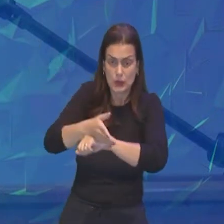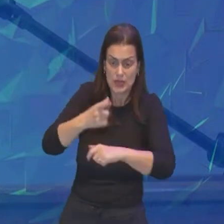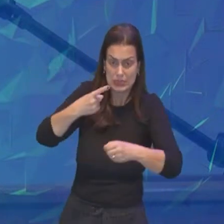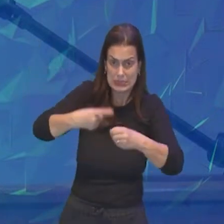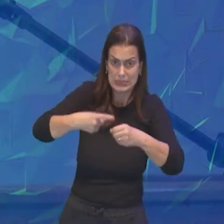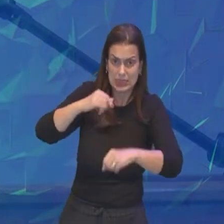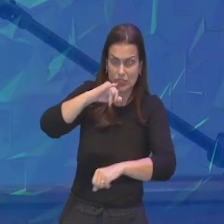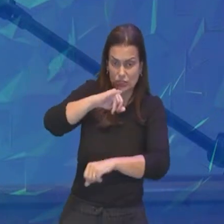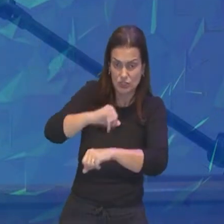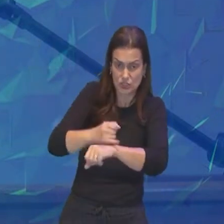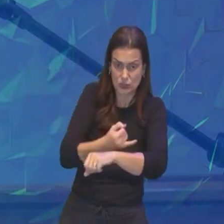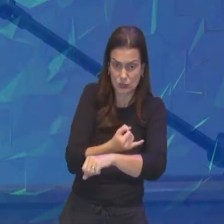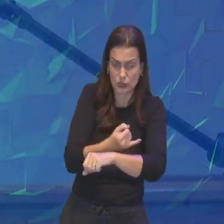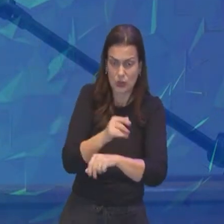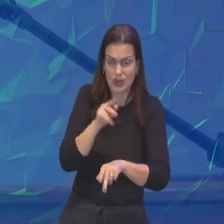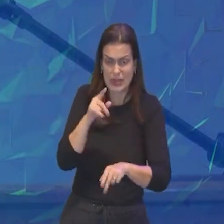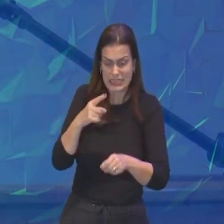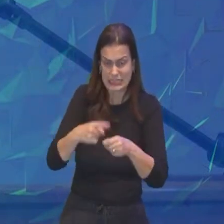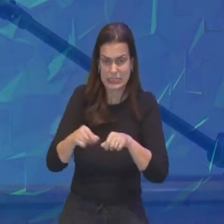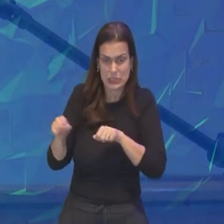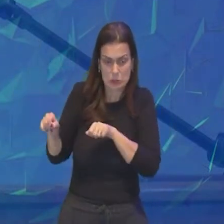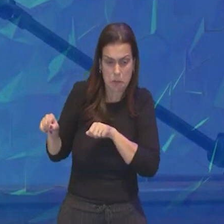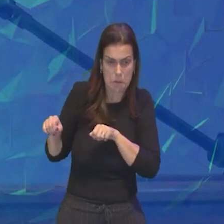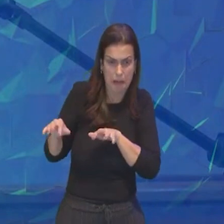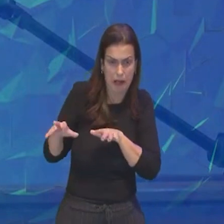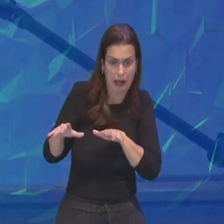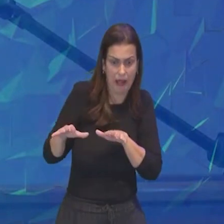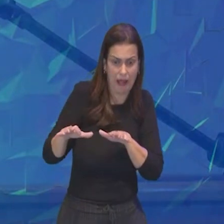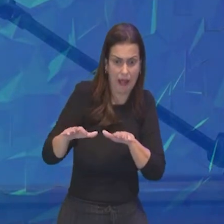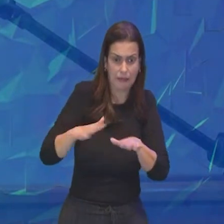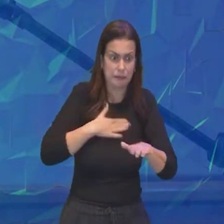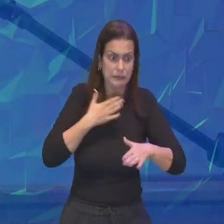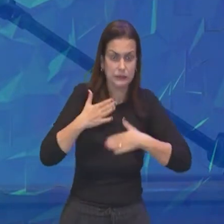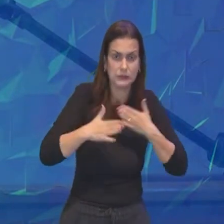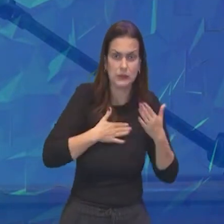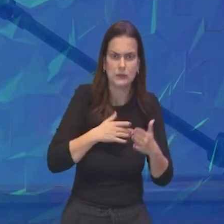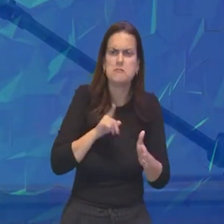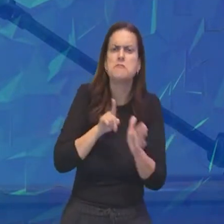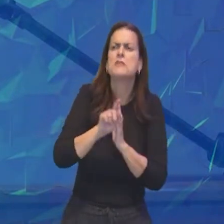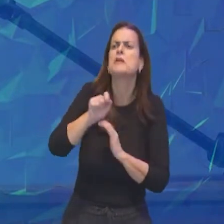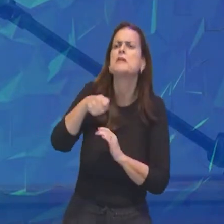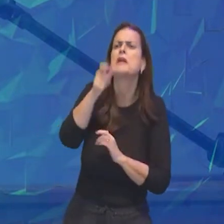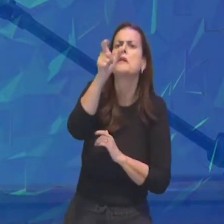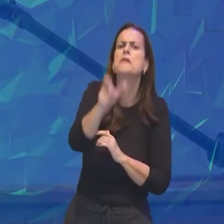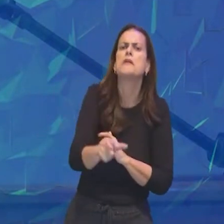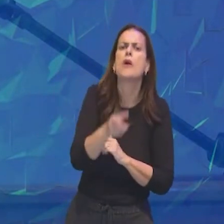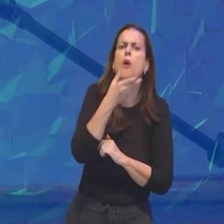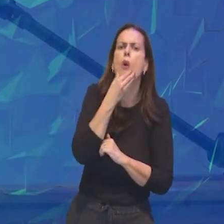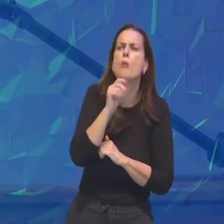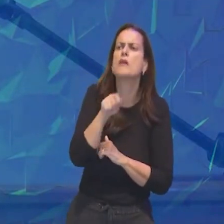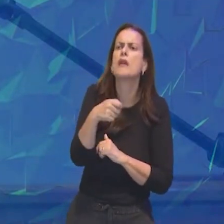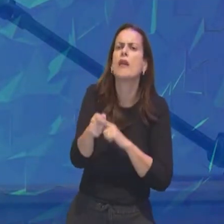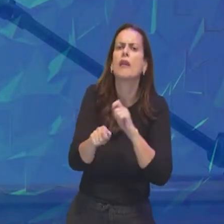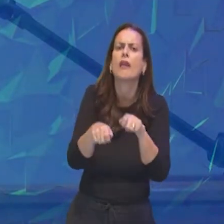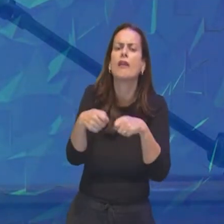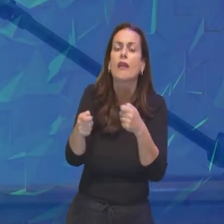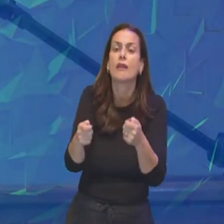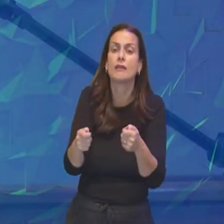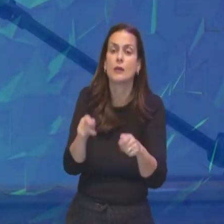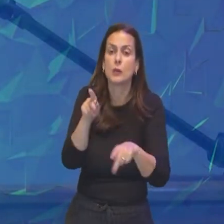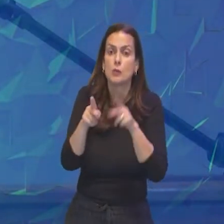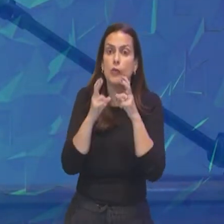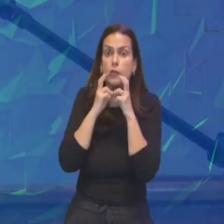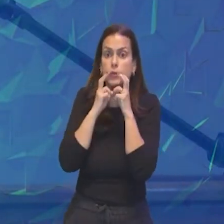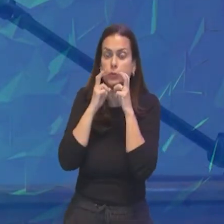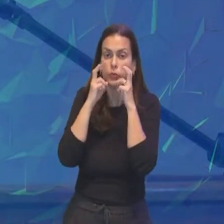Jerusalém, toda a cidade se alvoroçou e perguntaram: quem é este? E as multidões